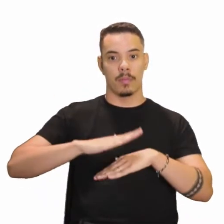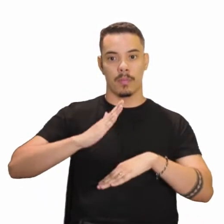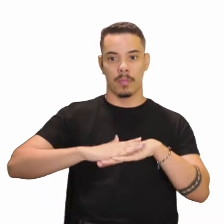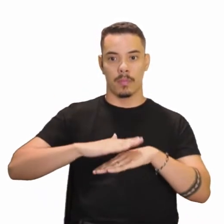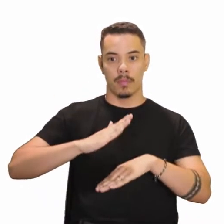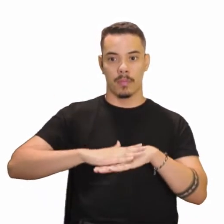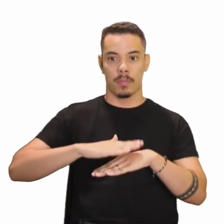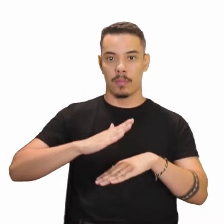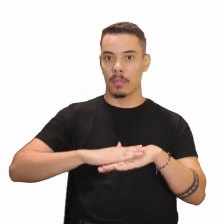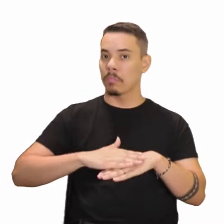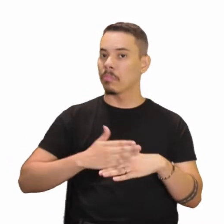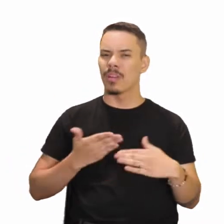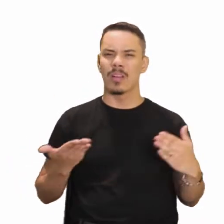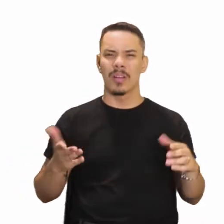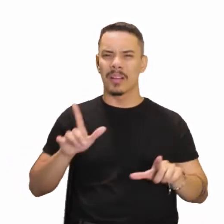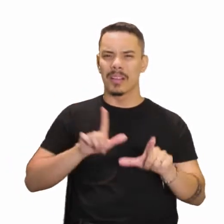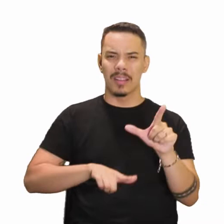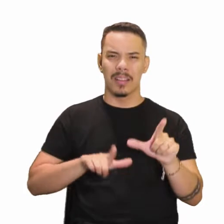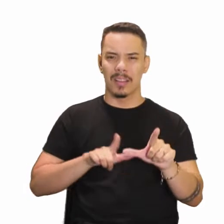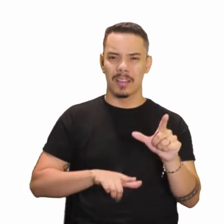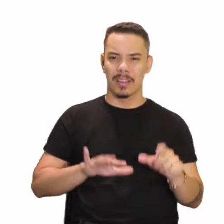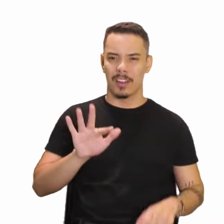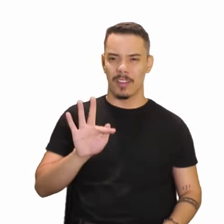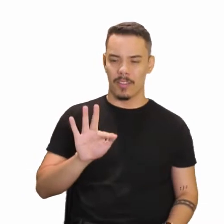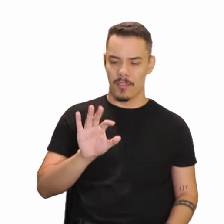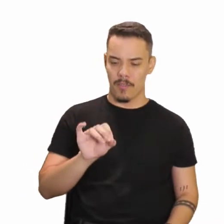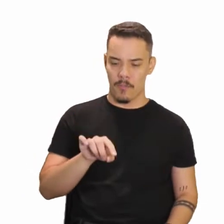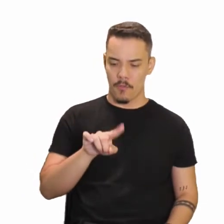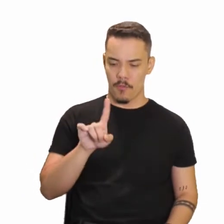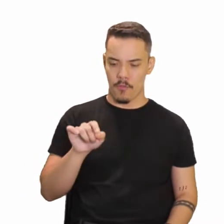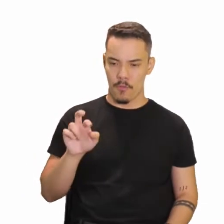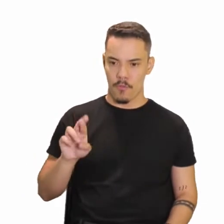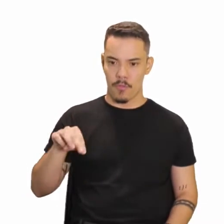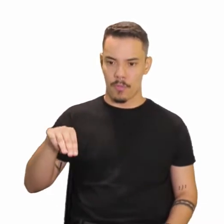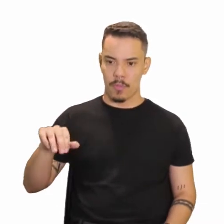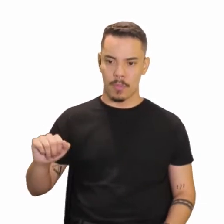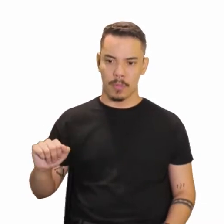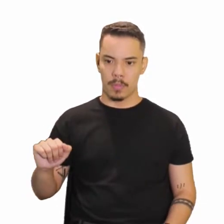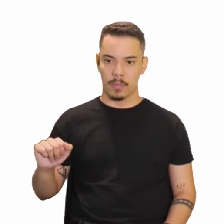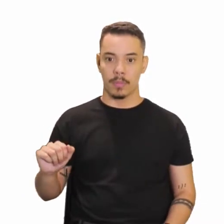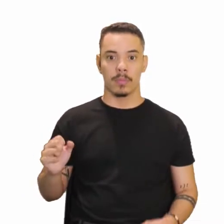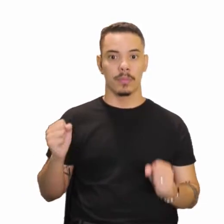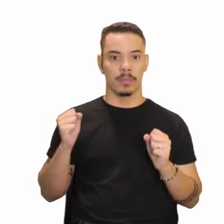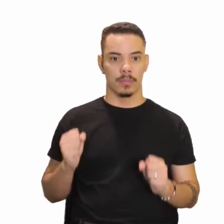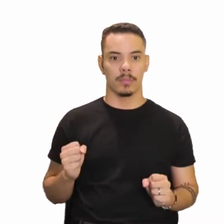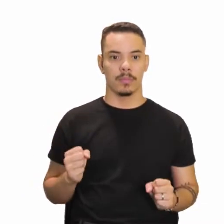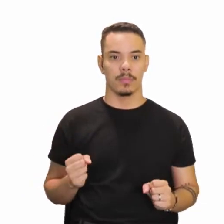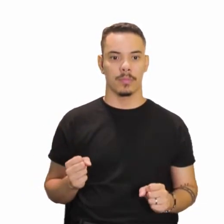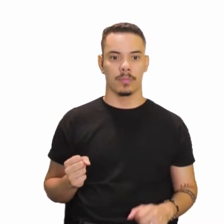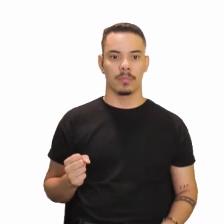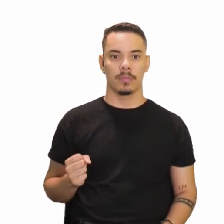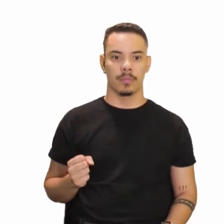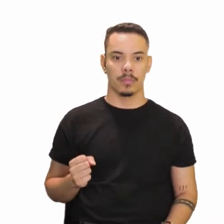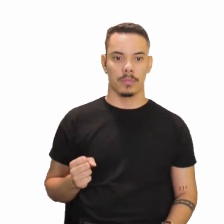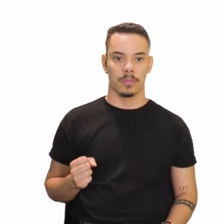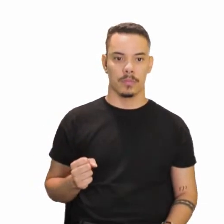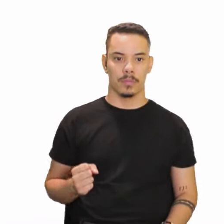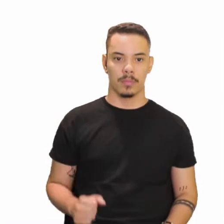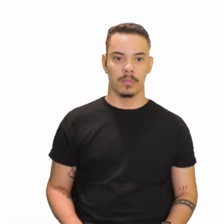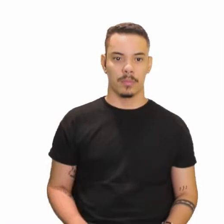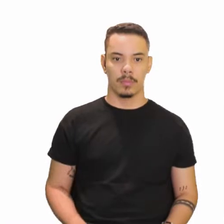de forma Qual é a letra de forma amadinho Olha só ele pode colocar assim Uai